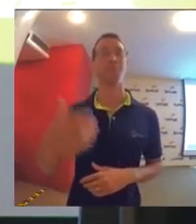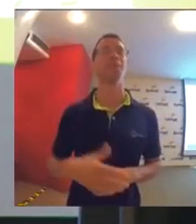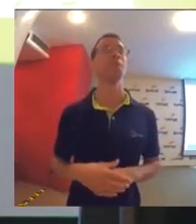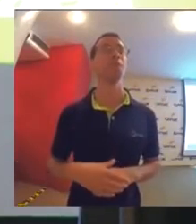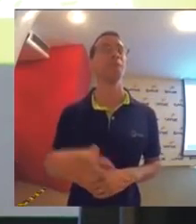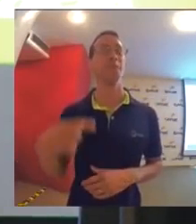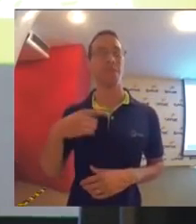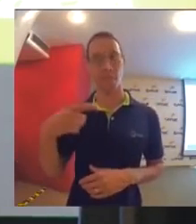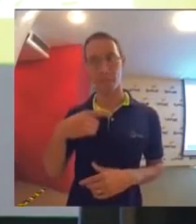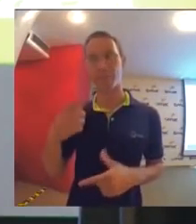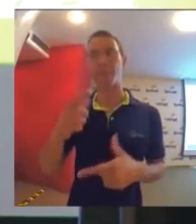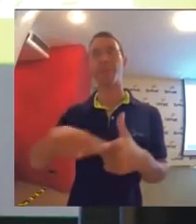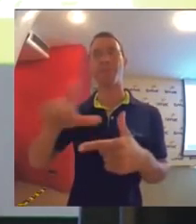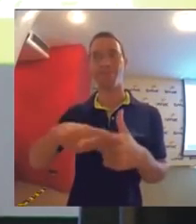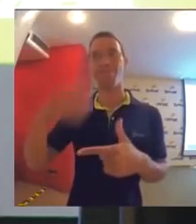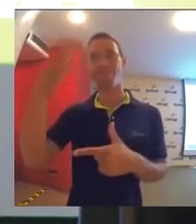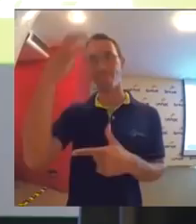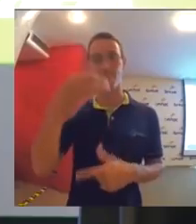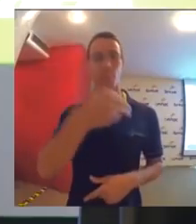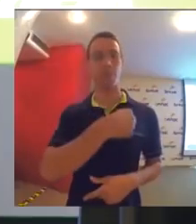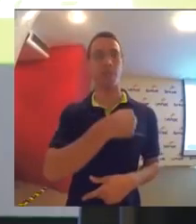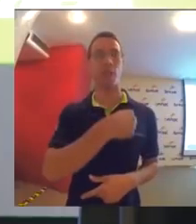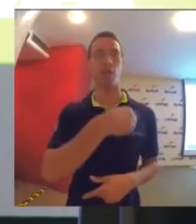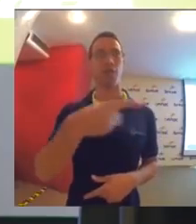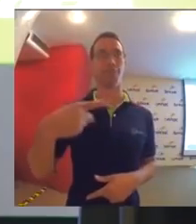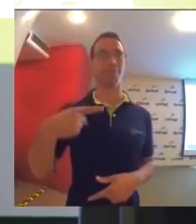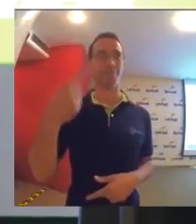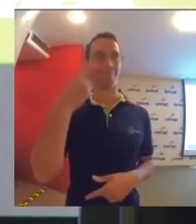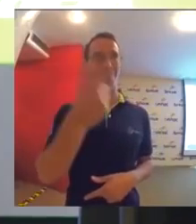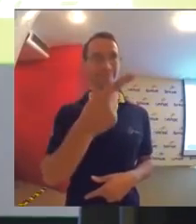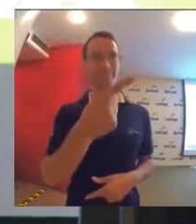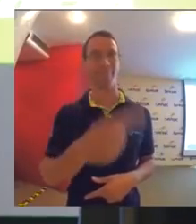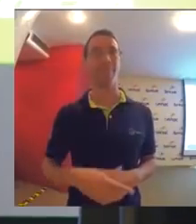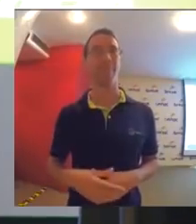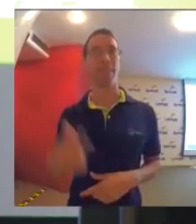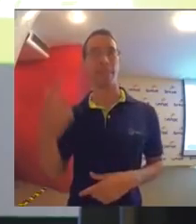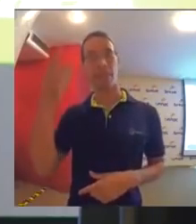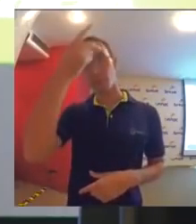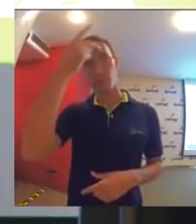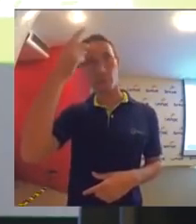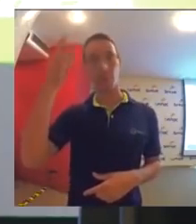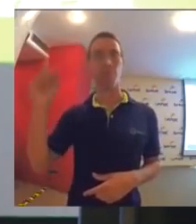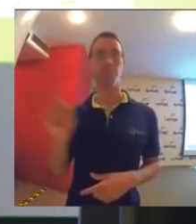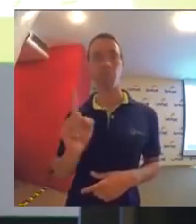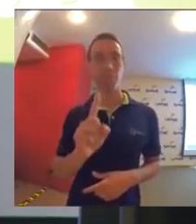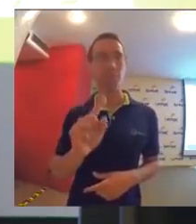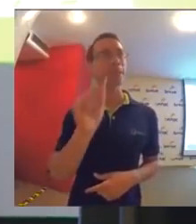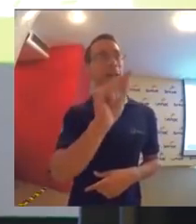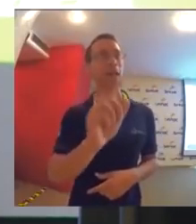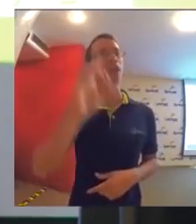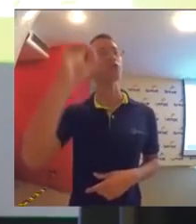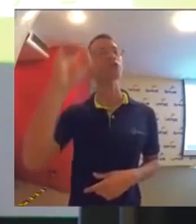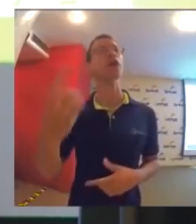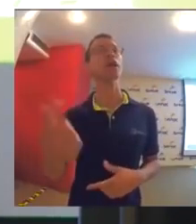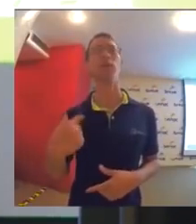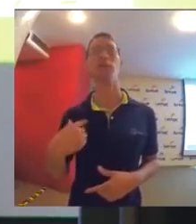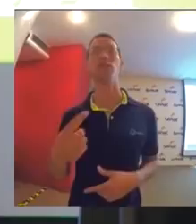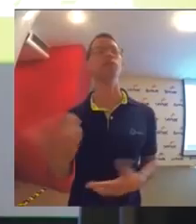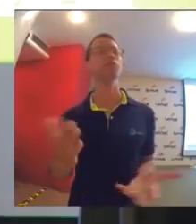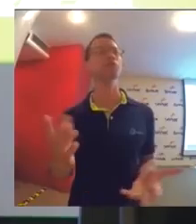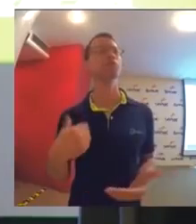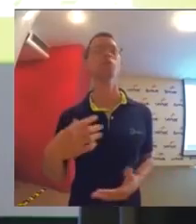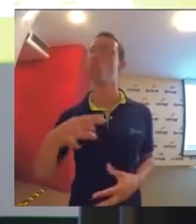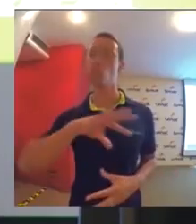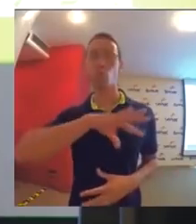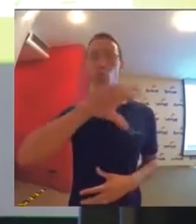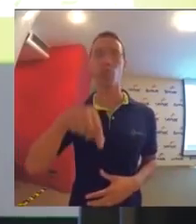tivemos problemas sérios com o Ministério, como é lógico. Quando aparecia lá alguém da inspeção, quem é o diretor? Somos todos. Não, mas quem é o diretor?